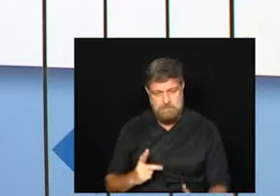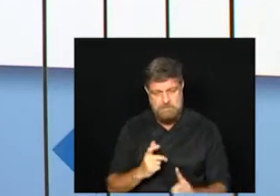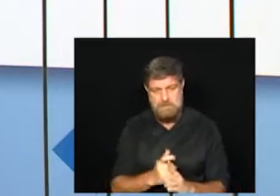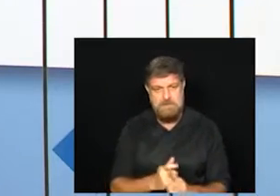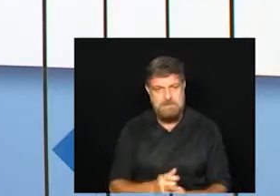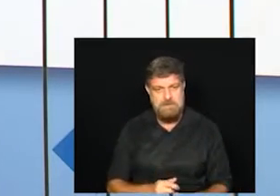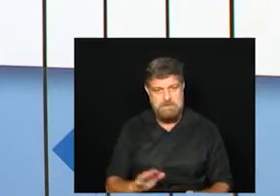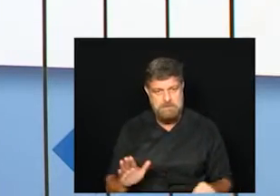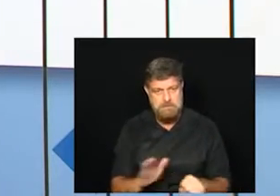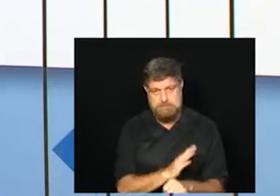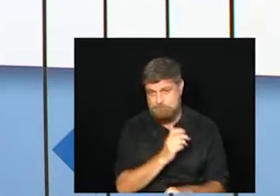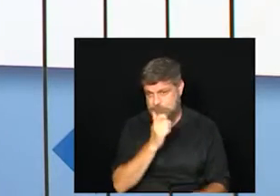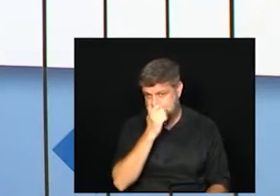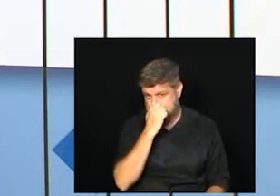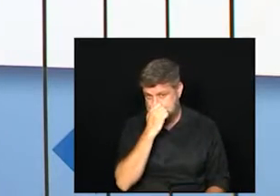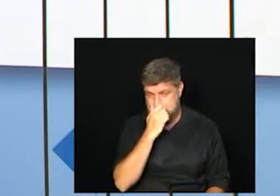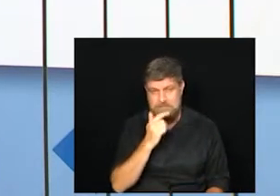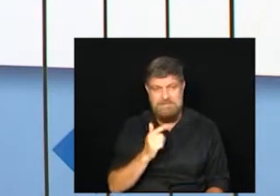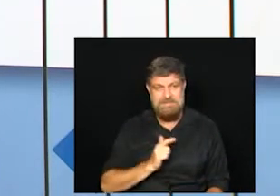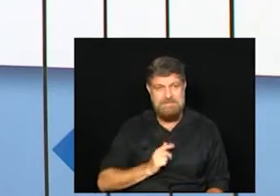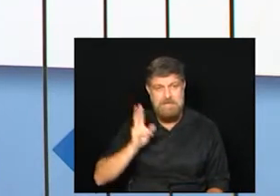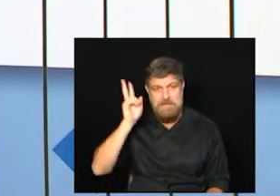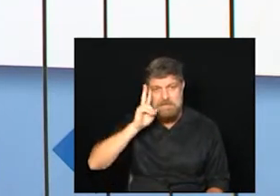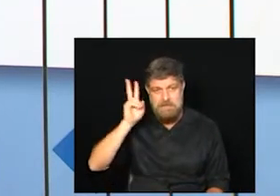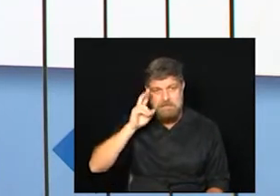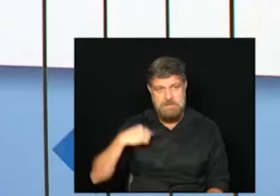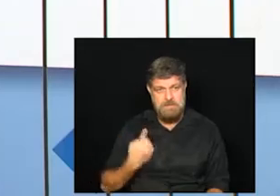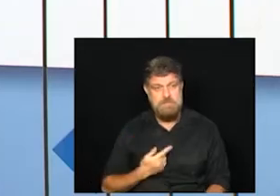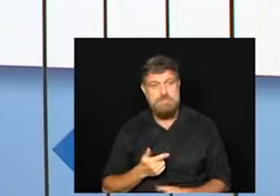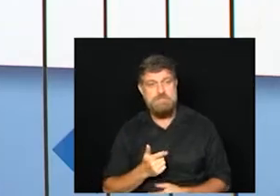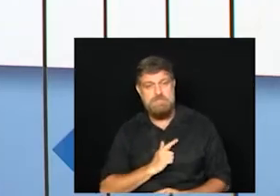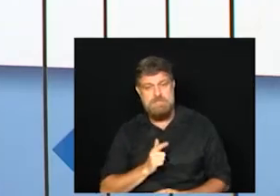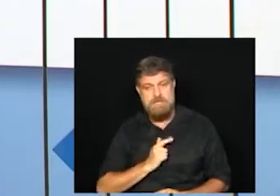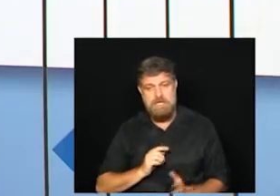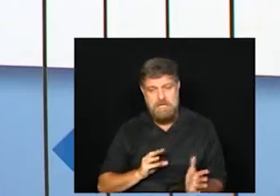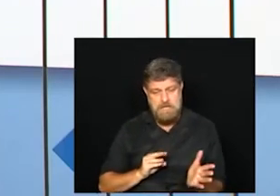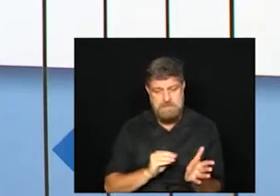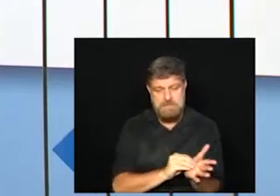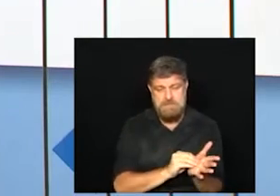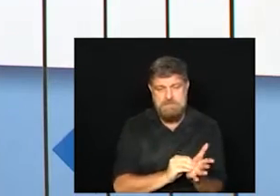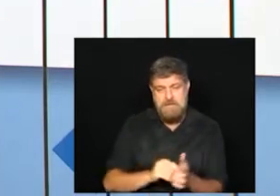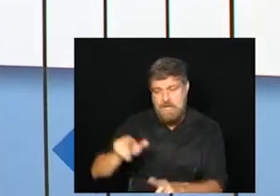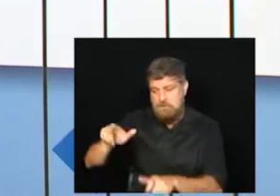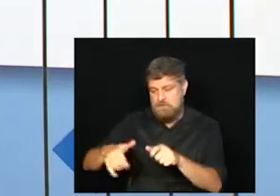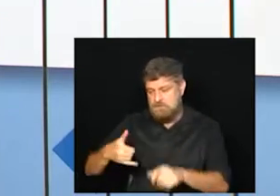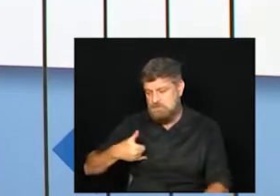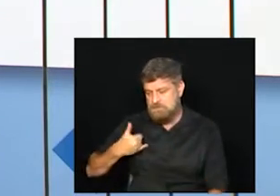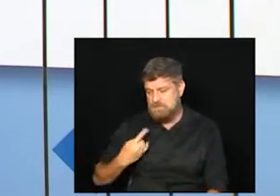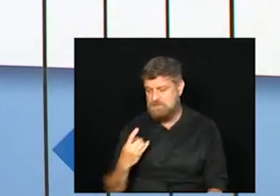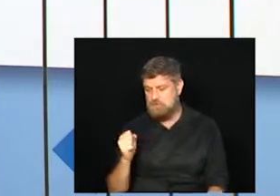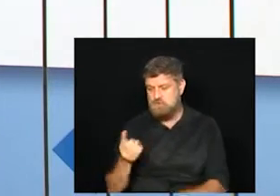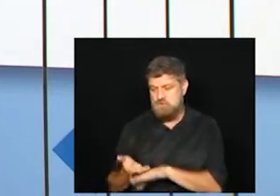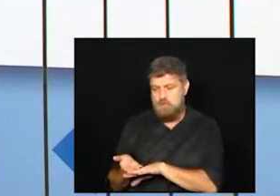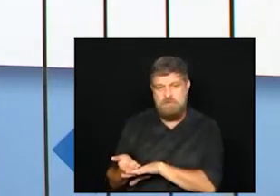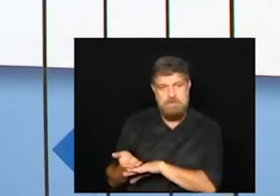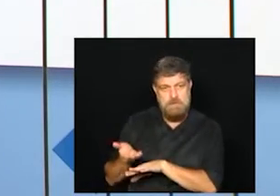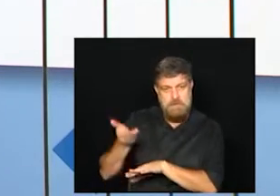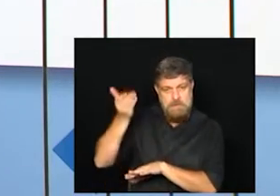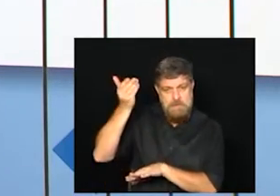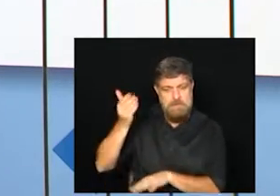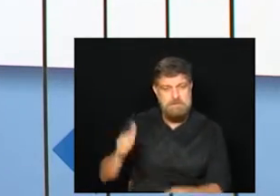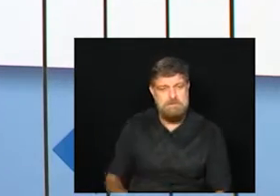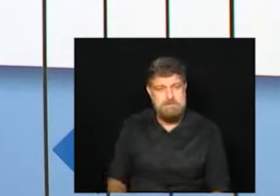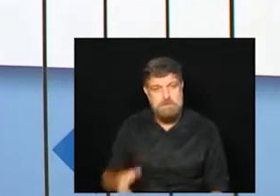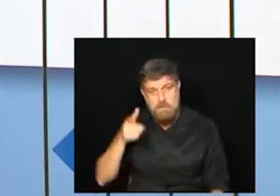vagas preenchidas. Lembrando que neste momento nós temos aí o agendamento para as pessoas maiores de 18 anos.